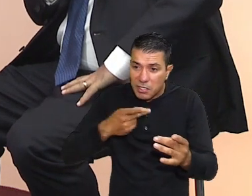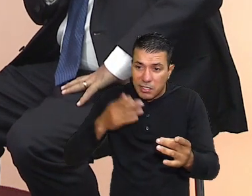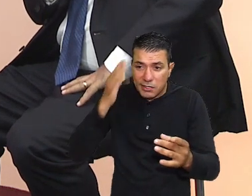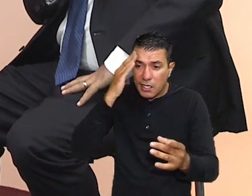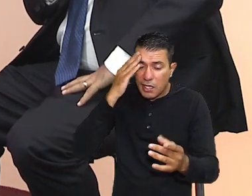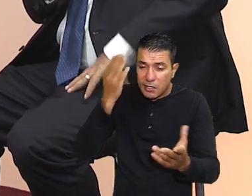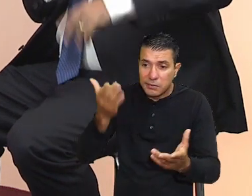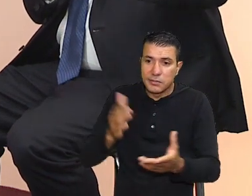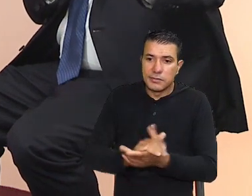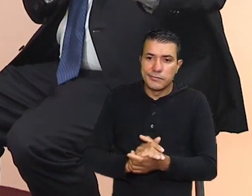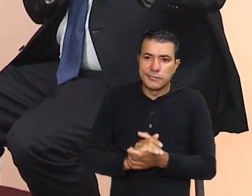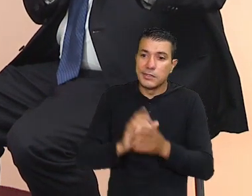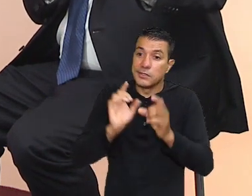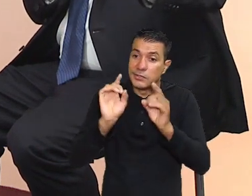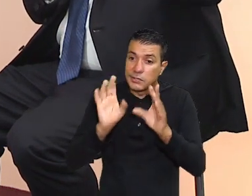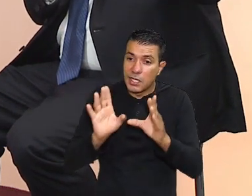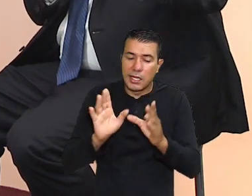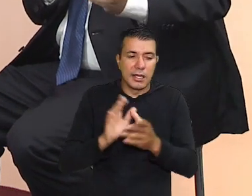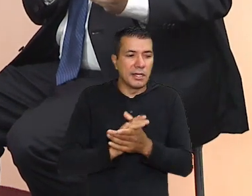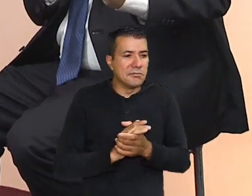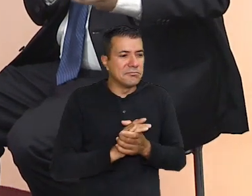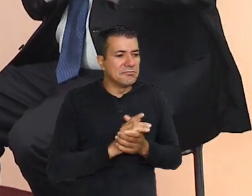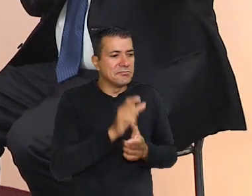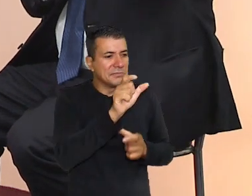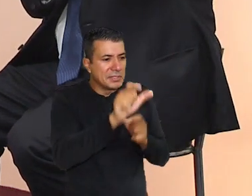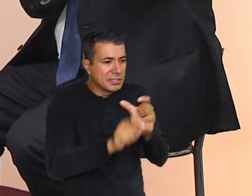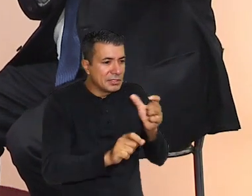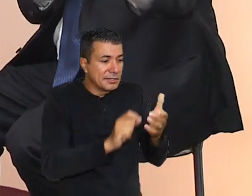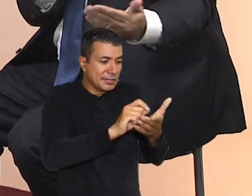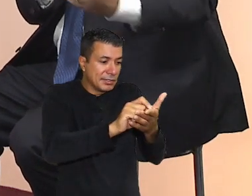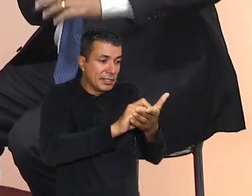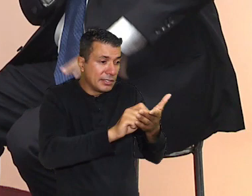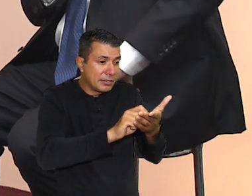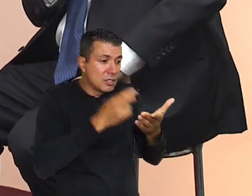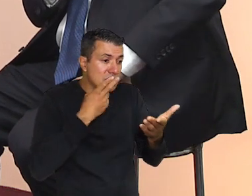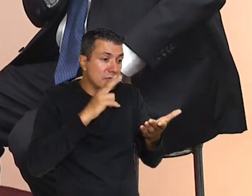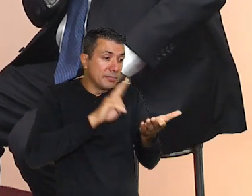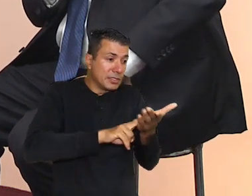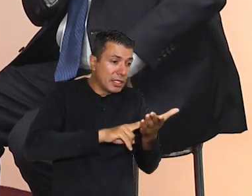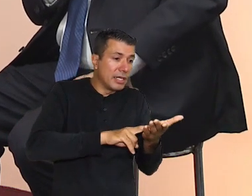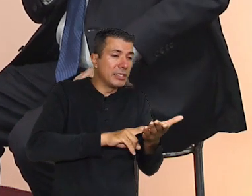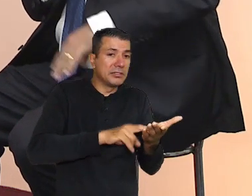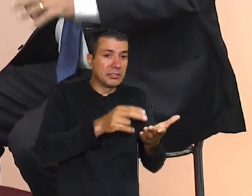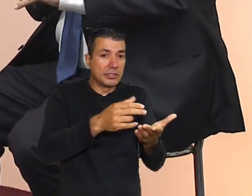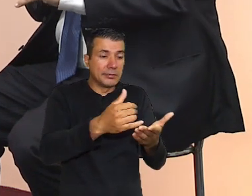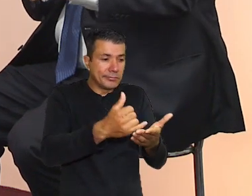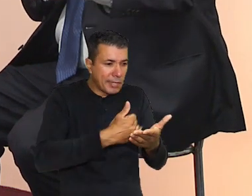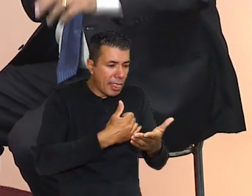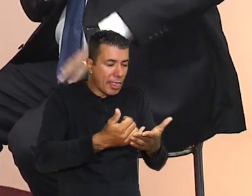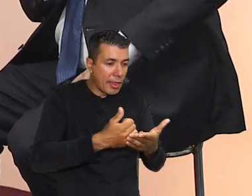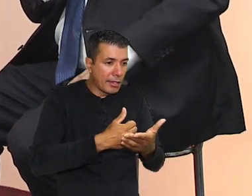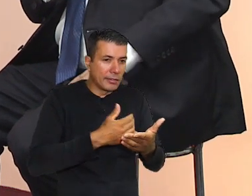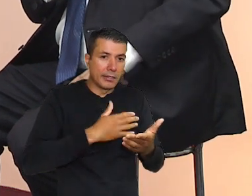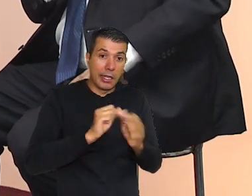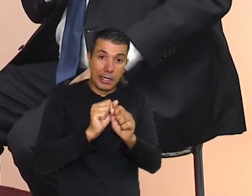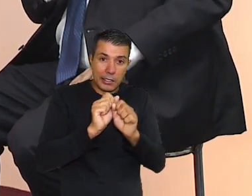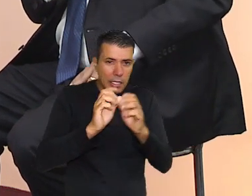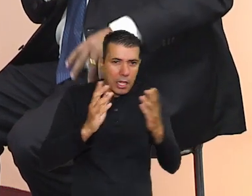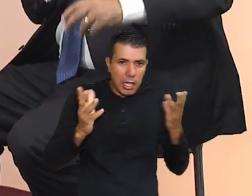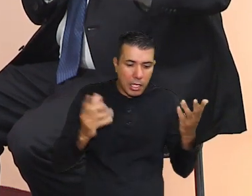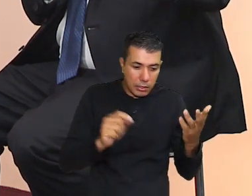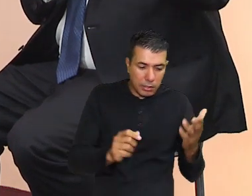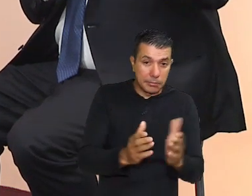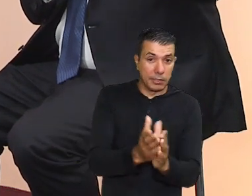sabíamos. E eu já conheci pessoas que disseram que receberam carta dos entes queridos. Mas a Bíblia, queridos, deixa bem claro